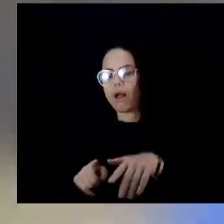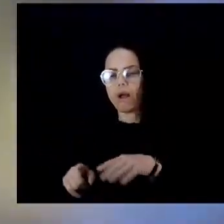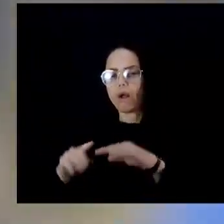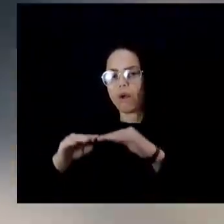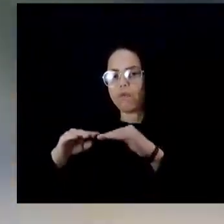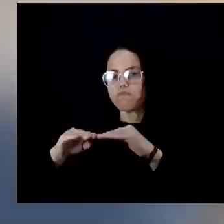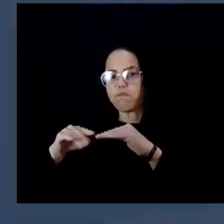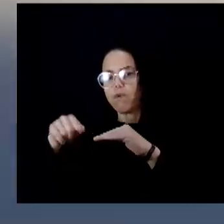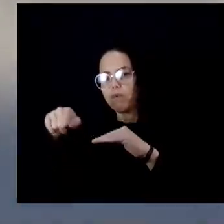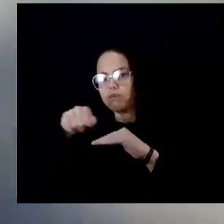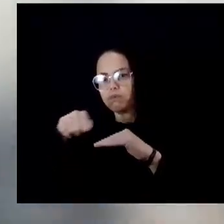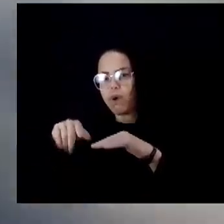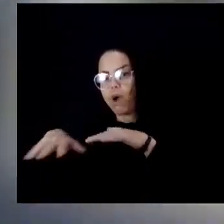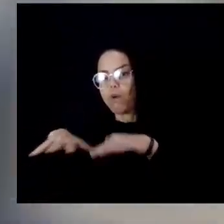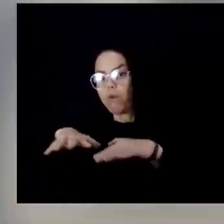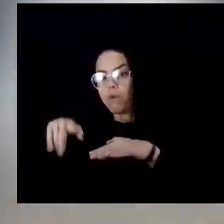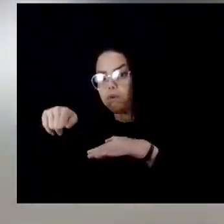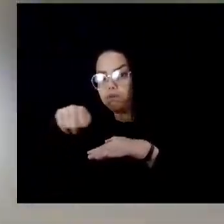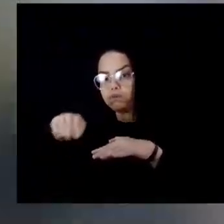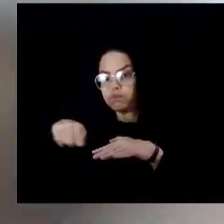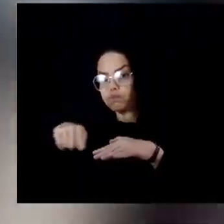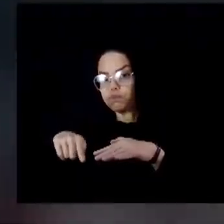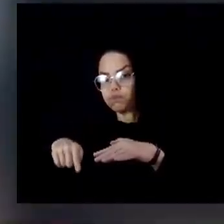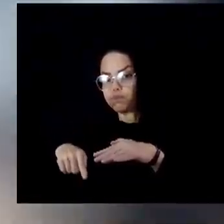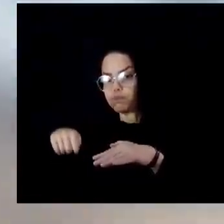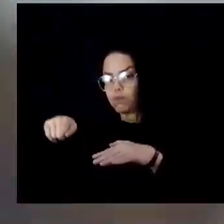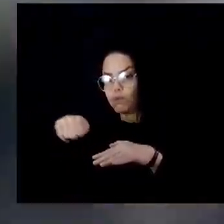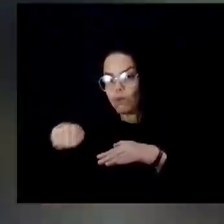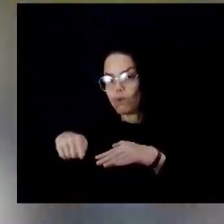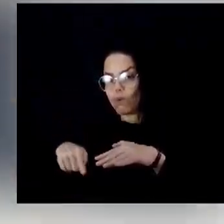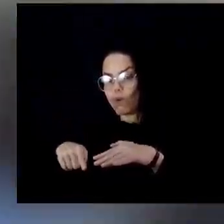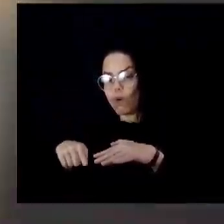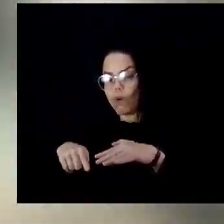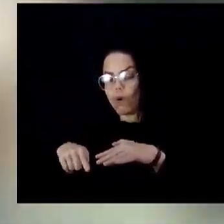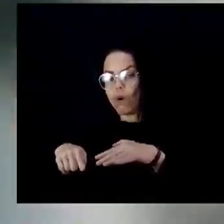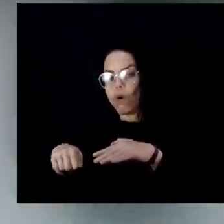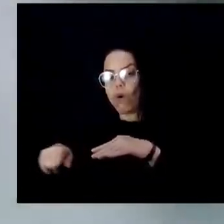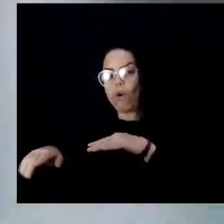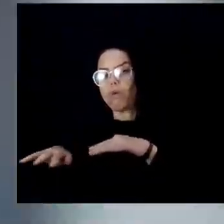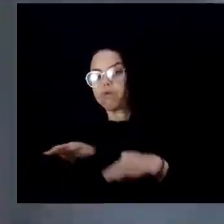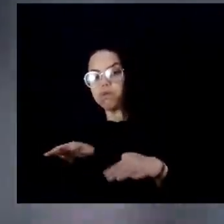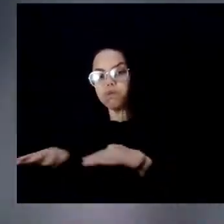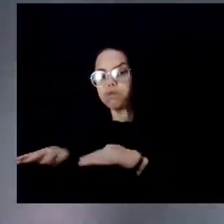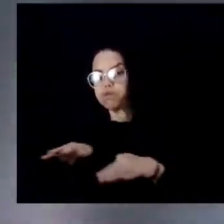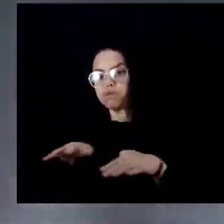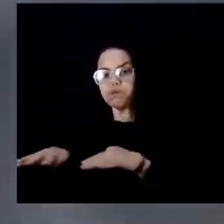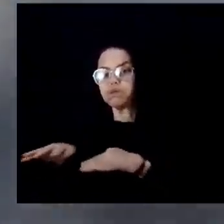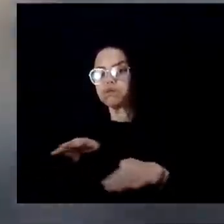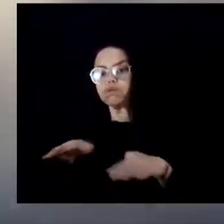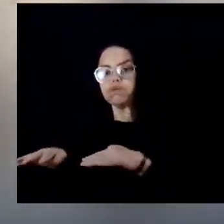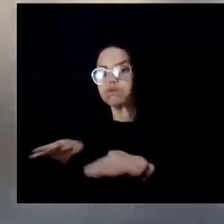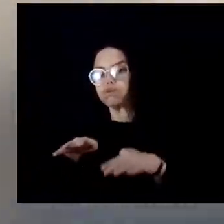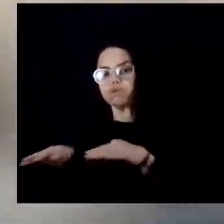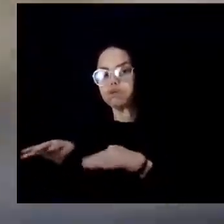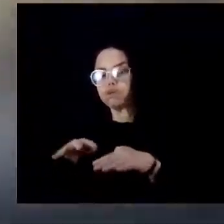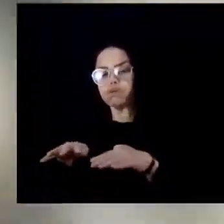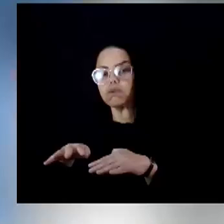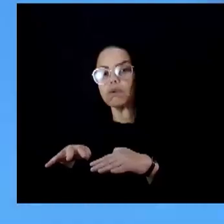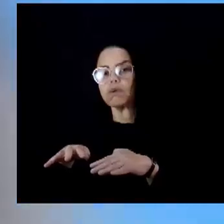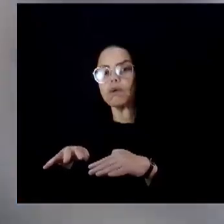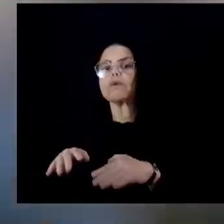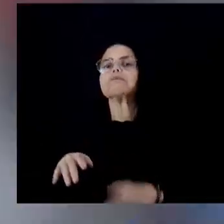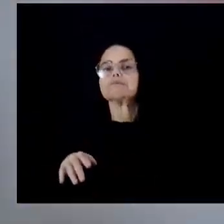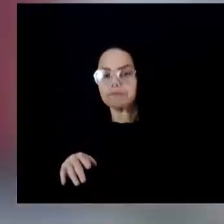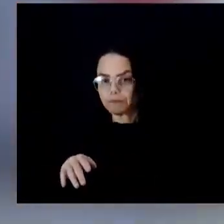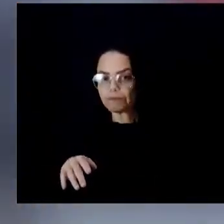racha e essa rachadura propaga ondas sísmicas, e essas ondas sísmicas, à medida que elas vão viajando